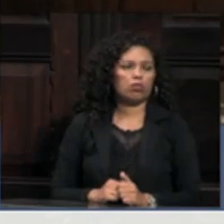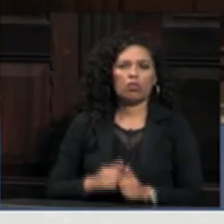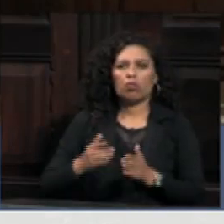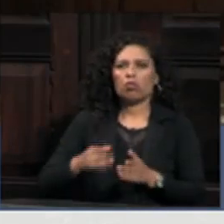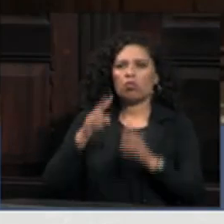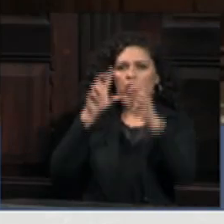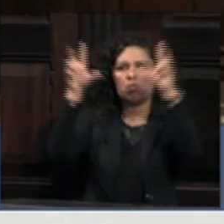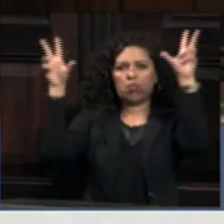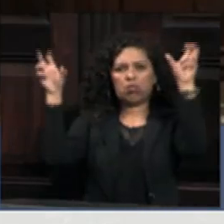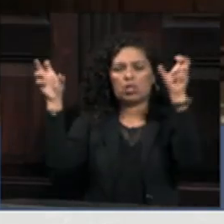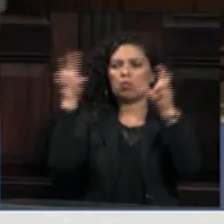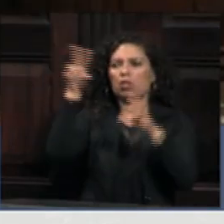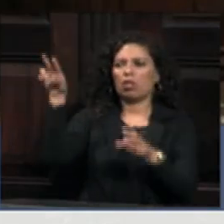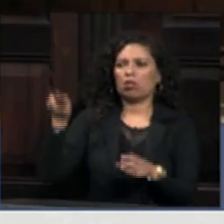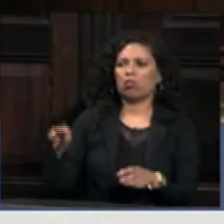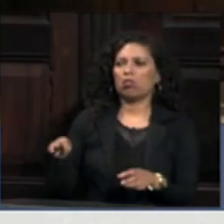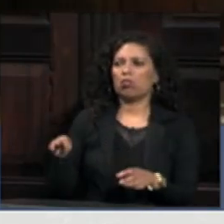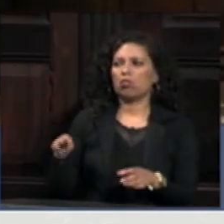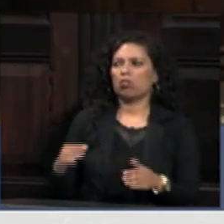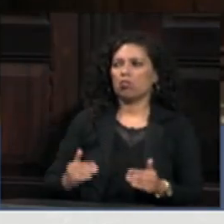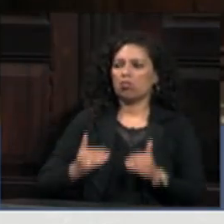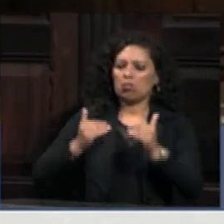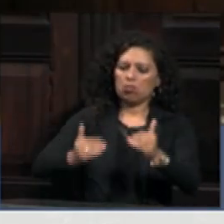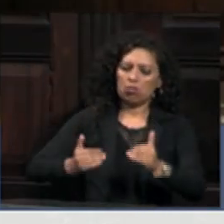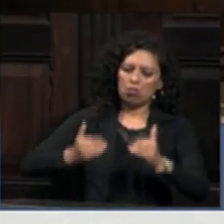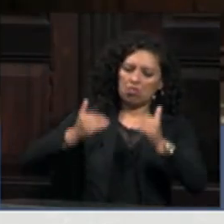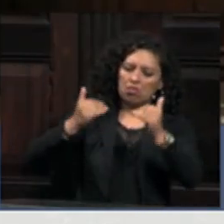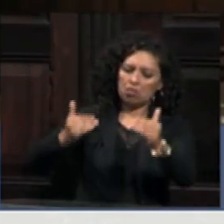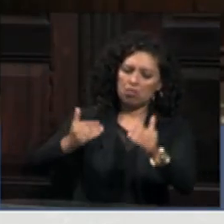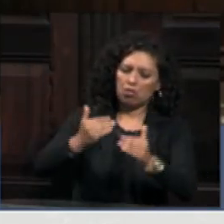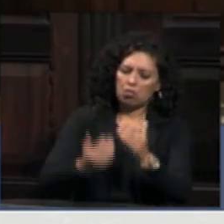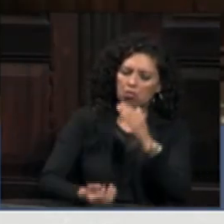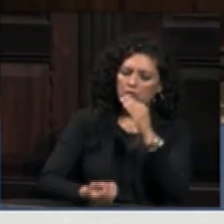do Trabalho, criado em 1930.